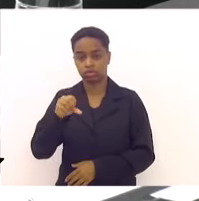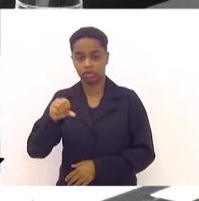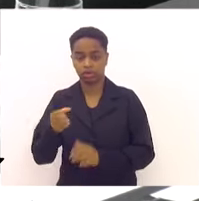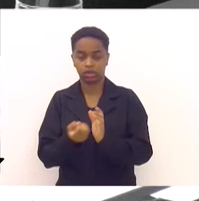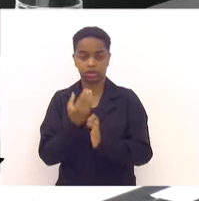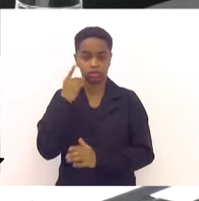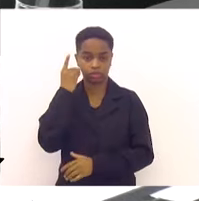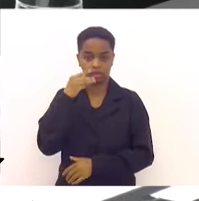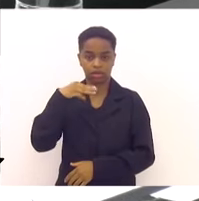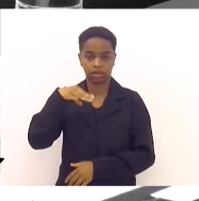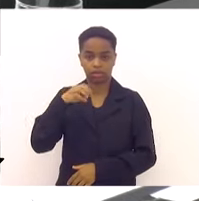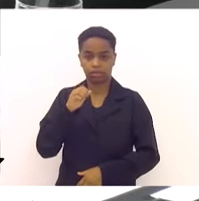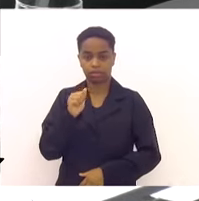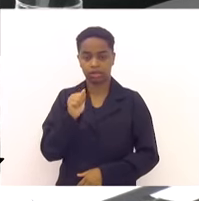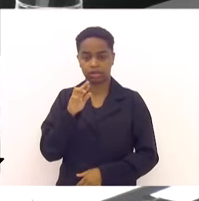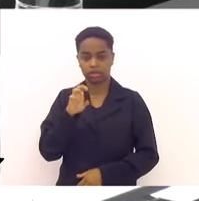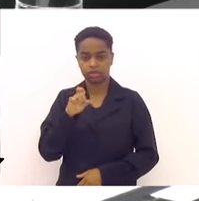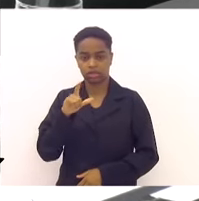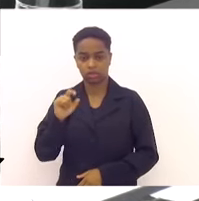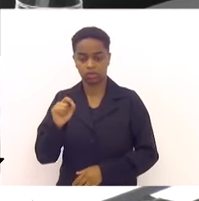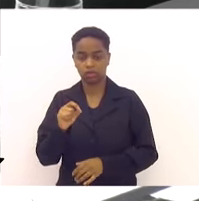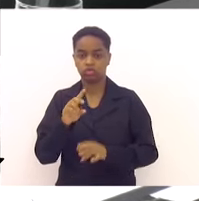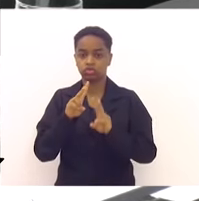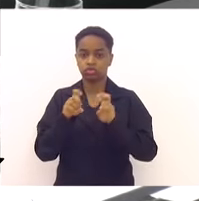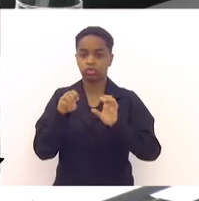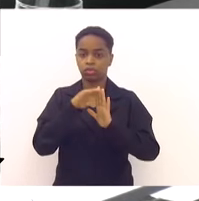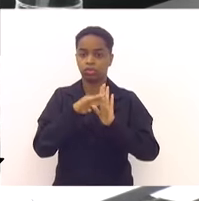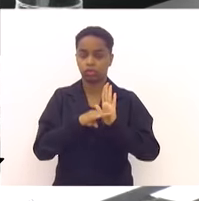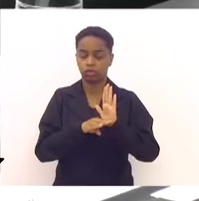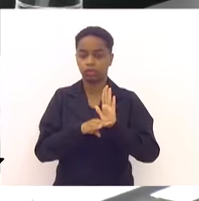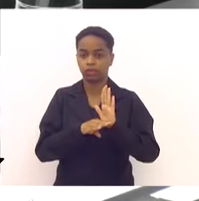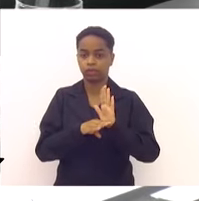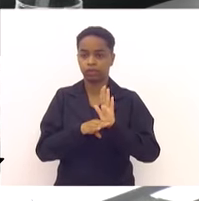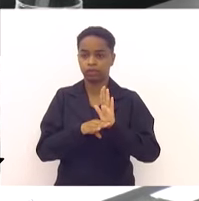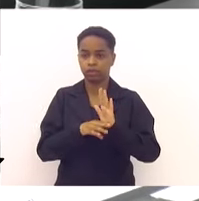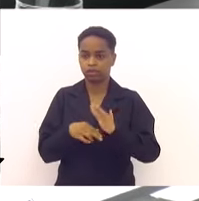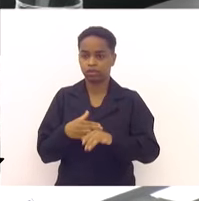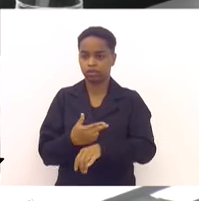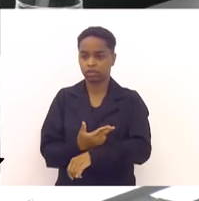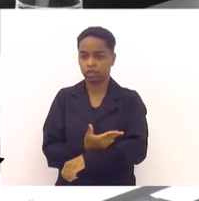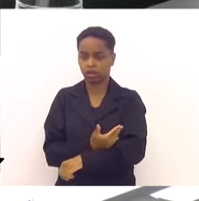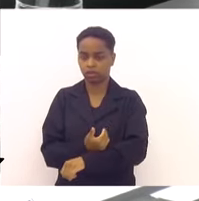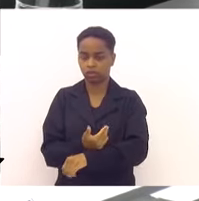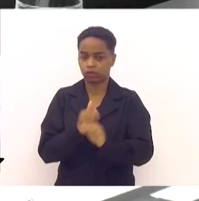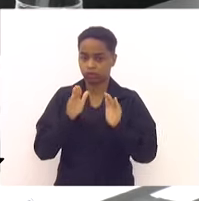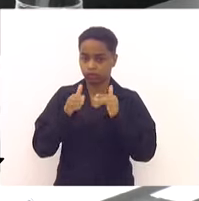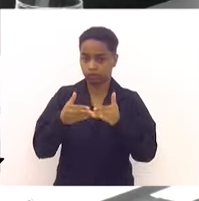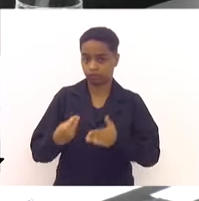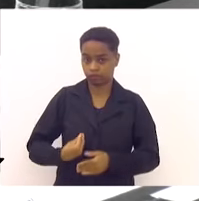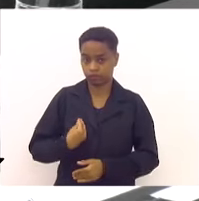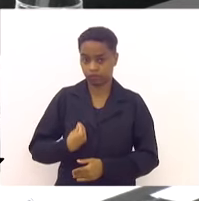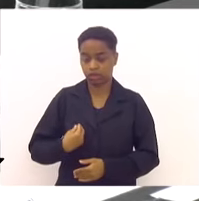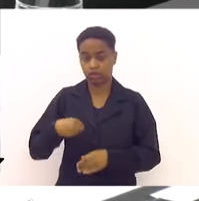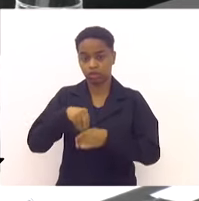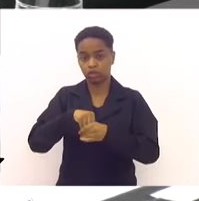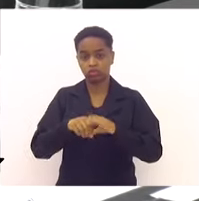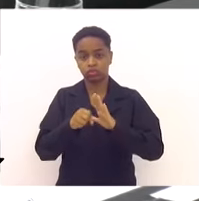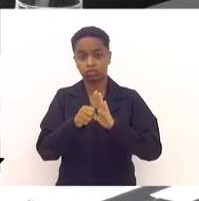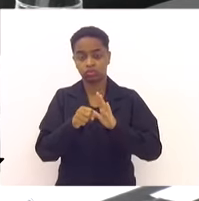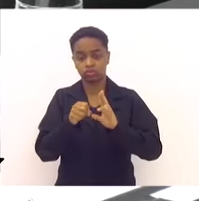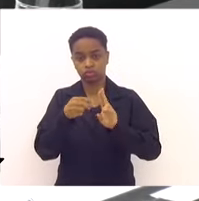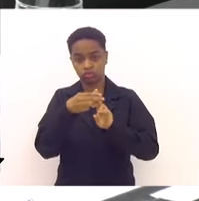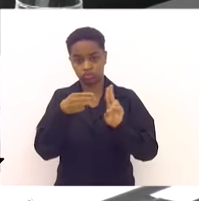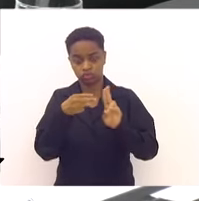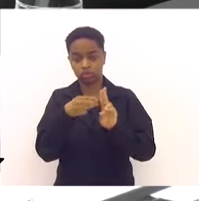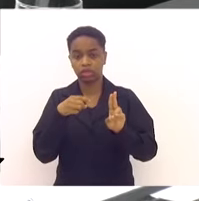Dino, que dispõe sobre a implementação do programa Tatuando pela Vida, no Sistema de Saúde do Estado do Rio de Janeiro, que